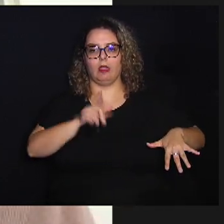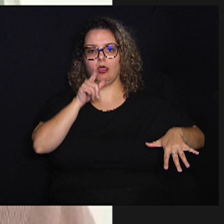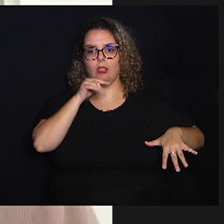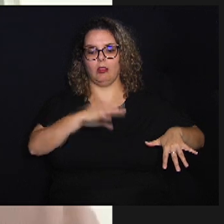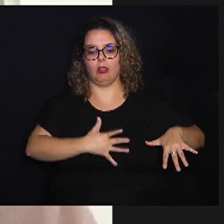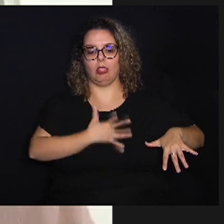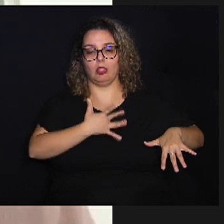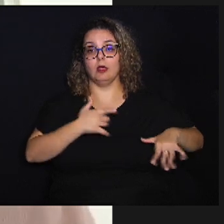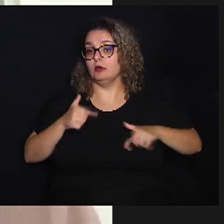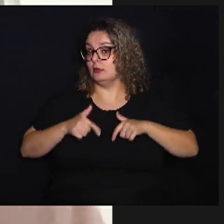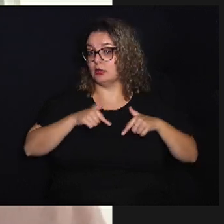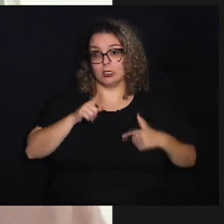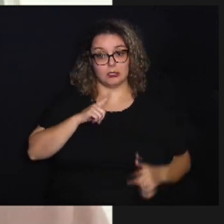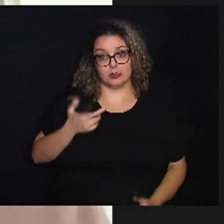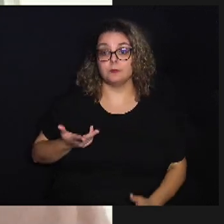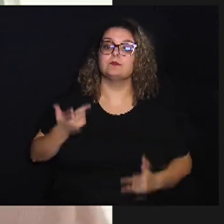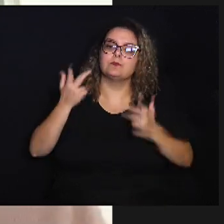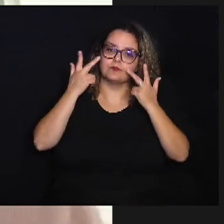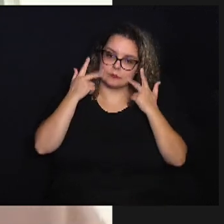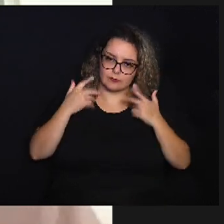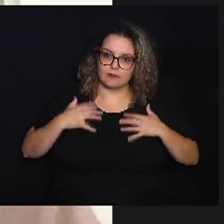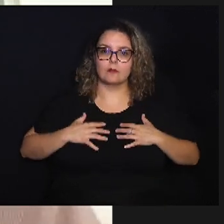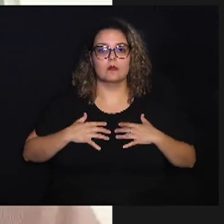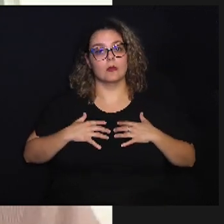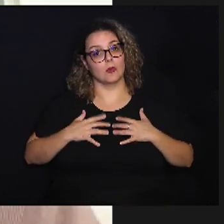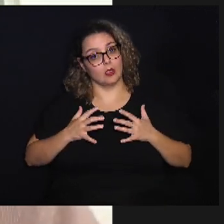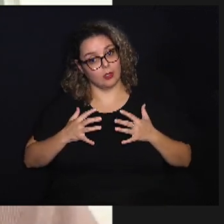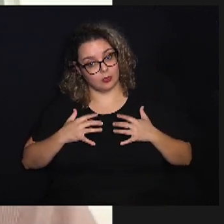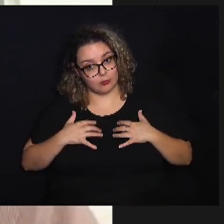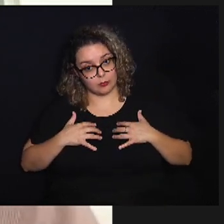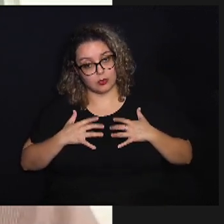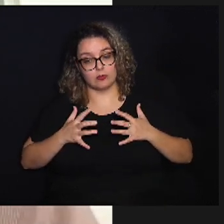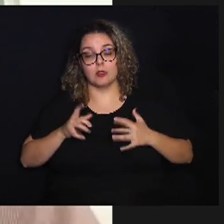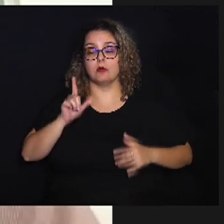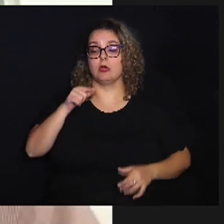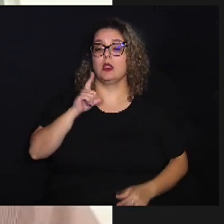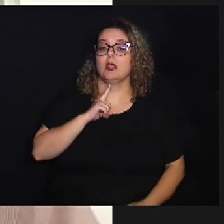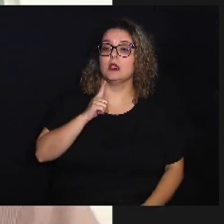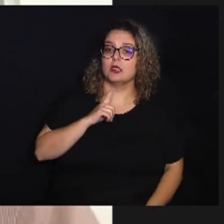tem espaço, e geralmente nos pulmões. Né? E isso causa